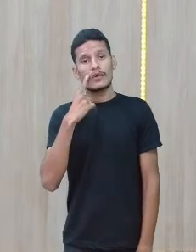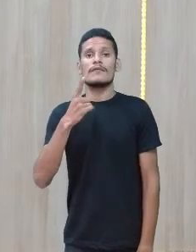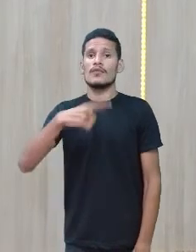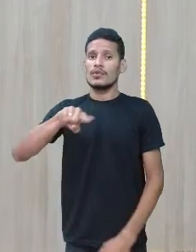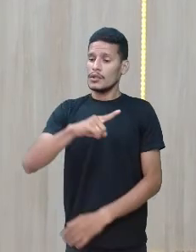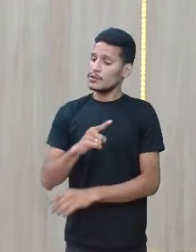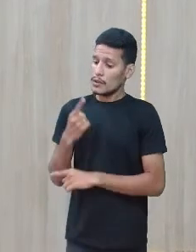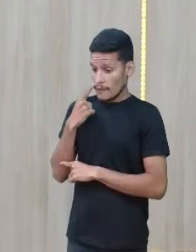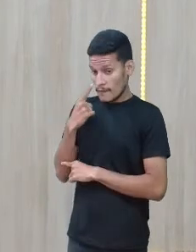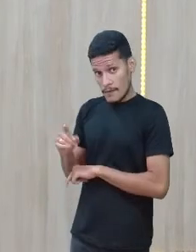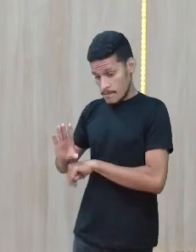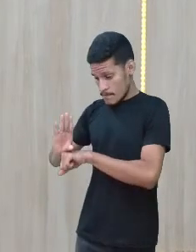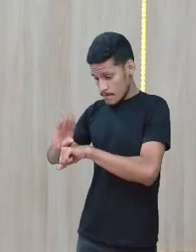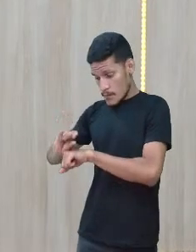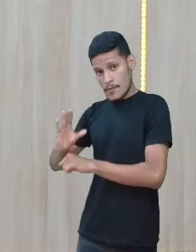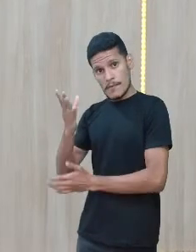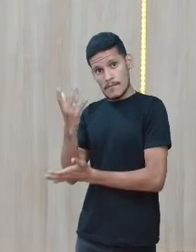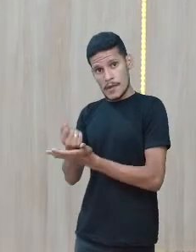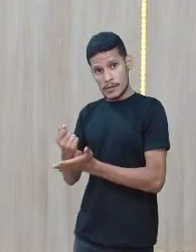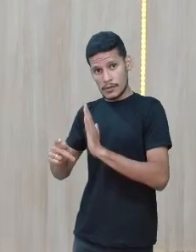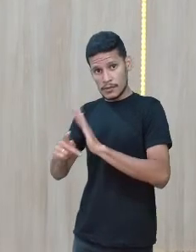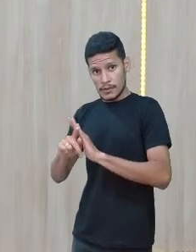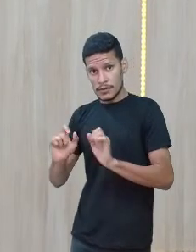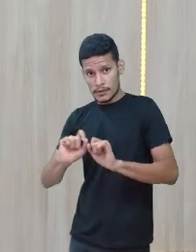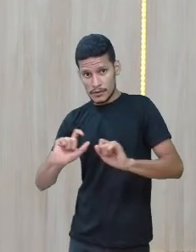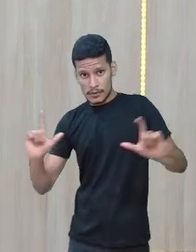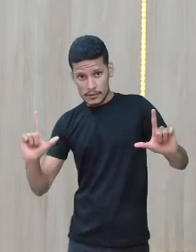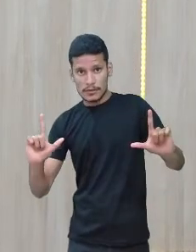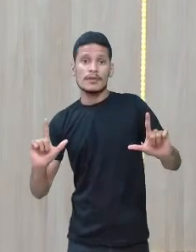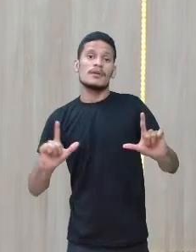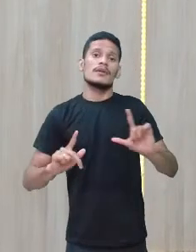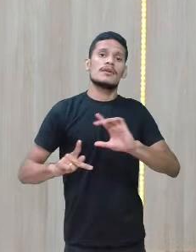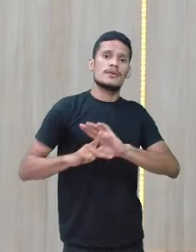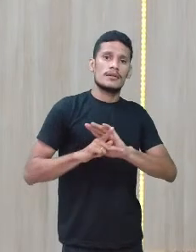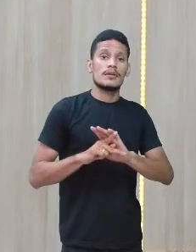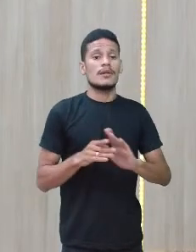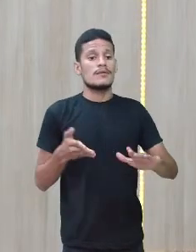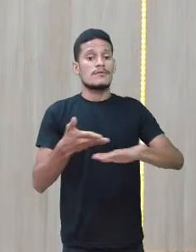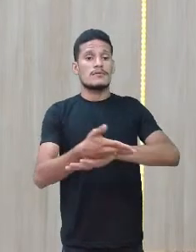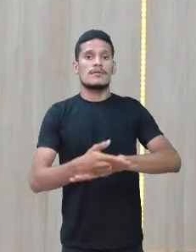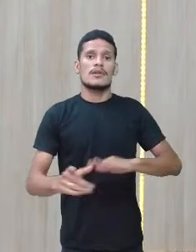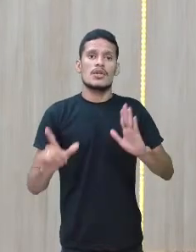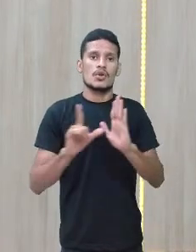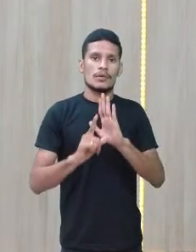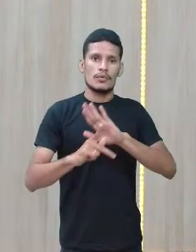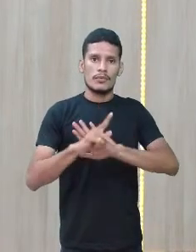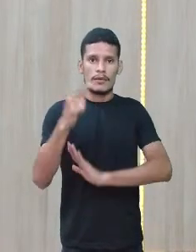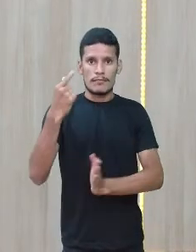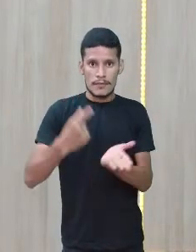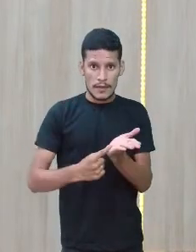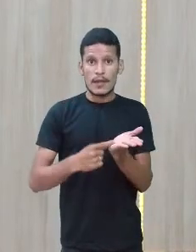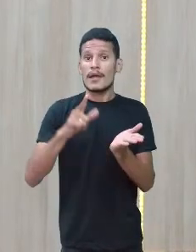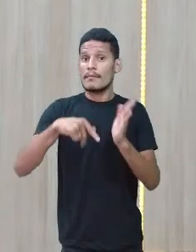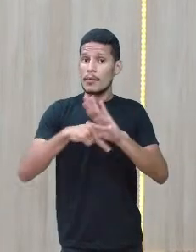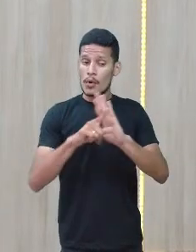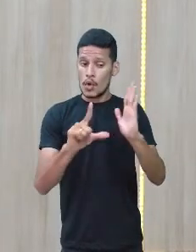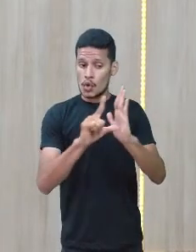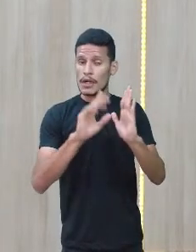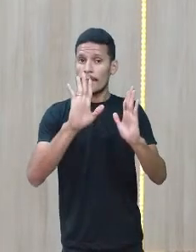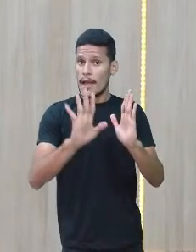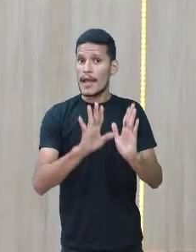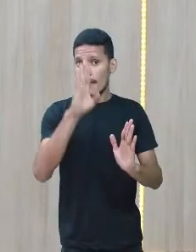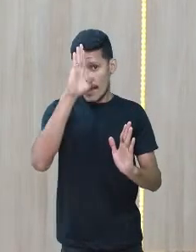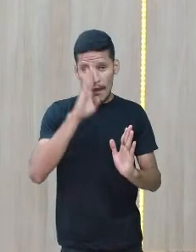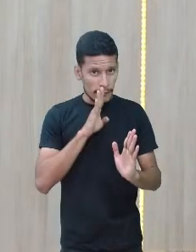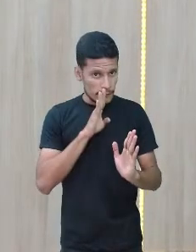esse QR Code e aí ele vai colocar diretamente na loja do aplicativo. Que eu já disse, é loja, mas não